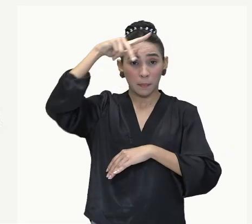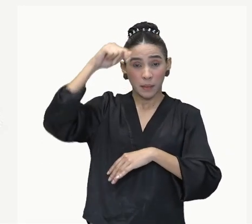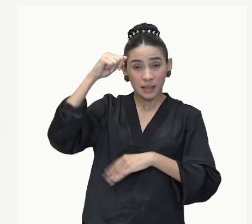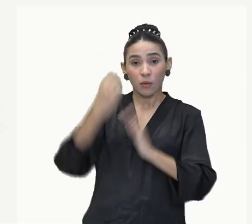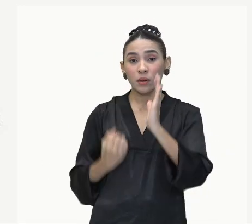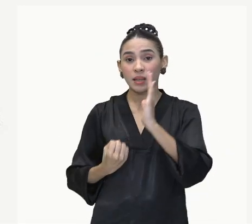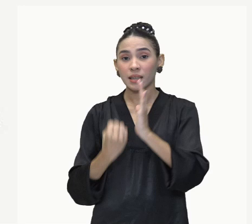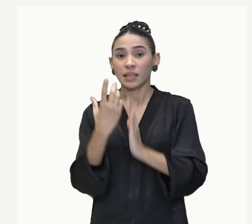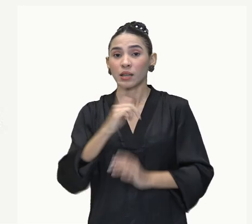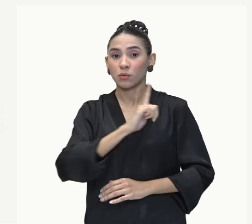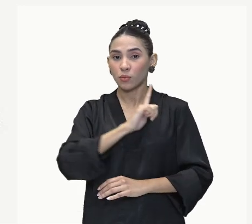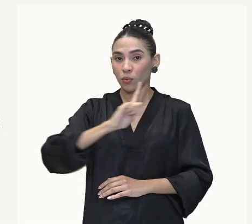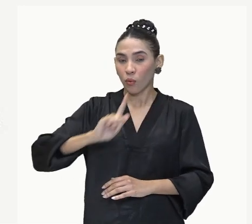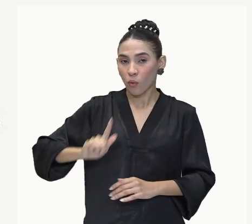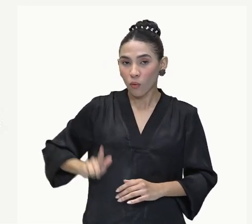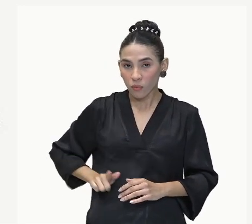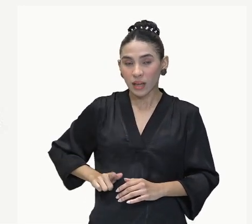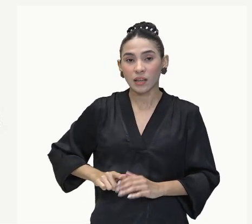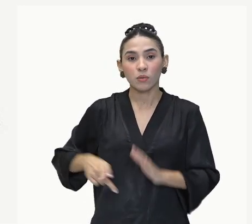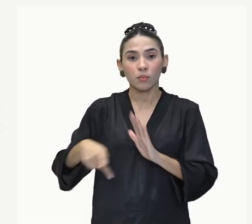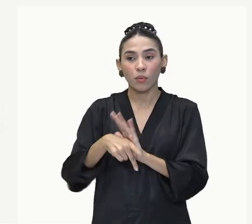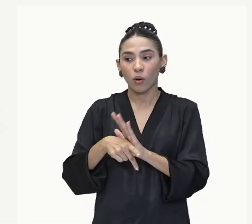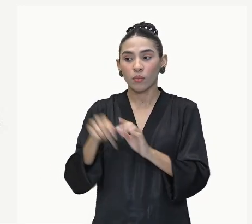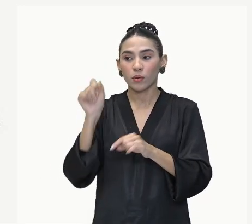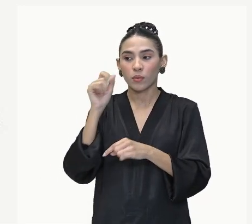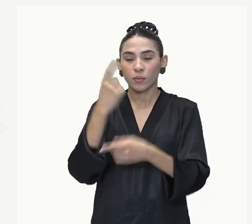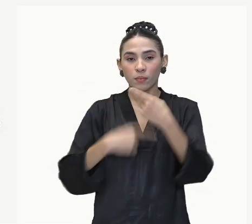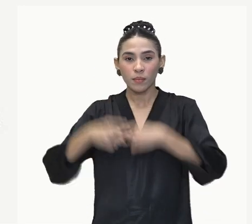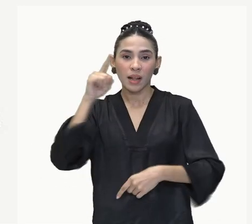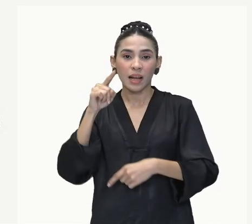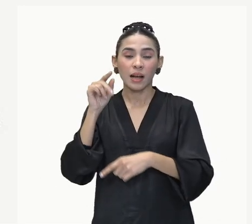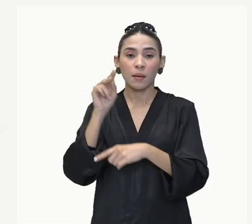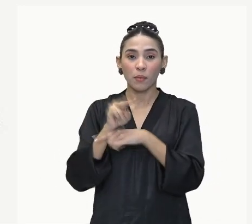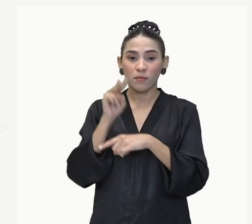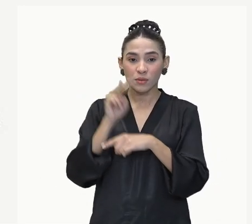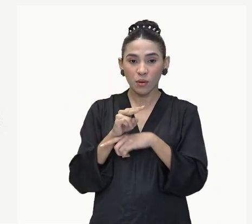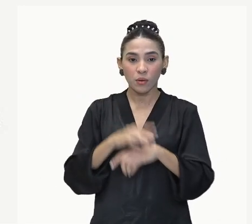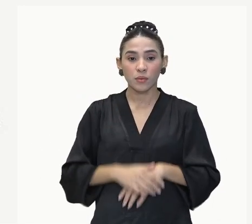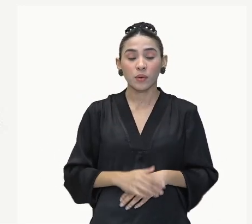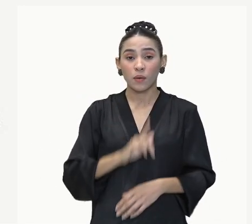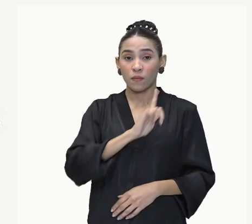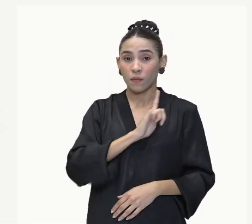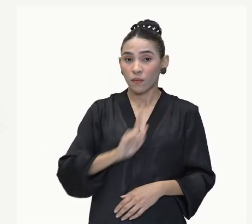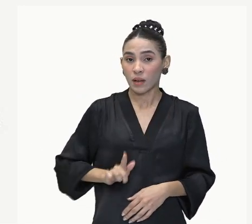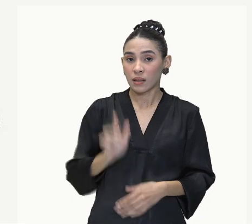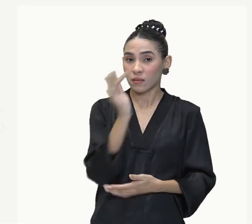governo revolucionário provisório, certo? O governo federal,